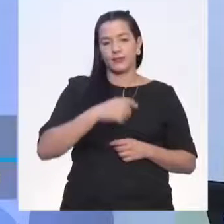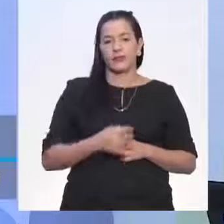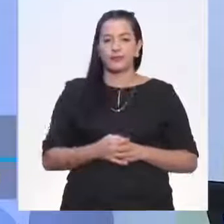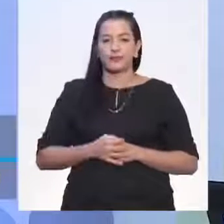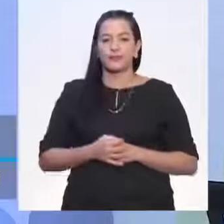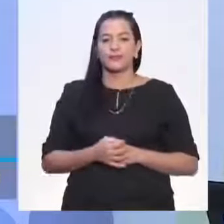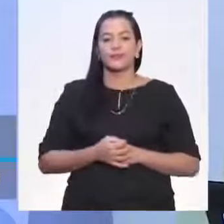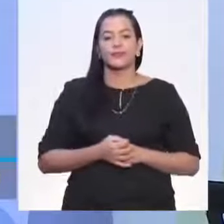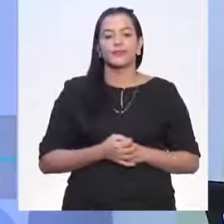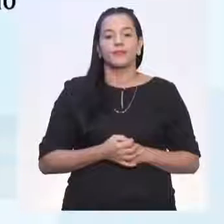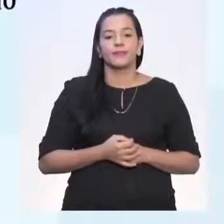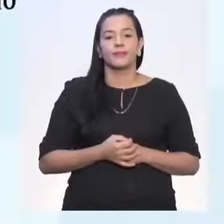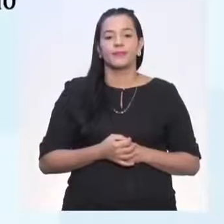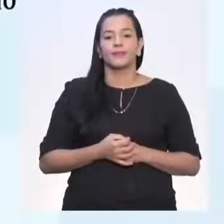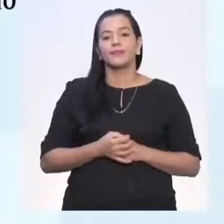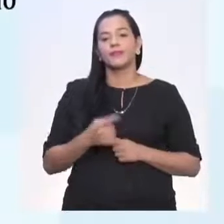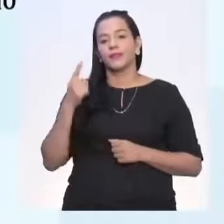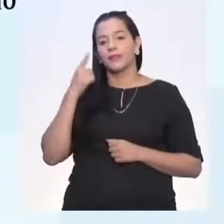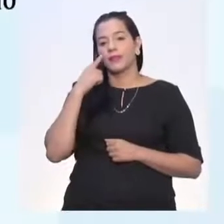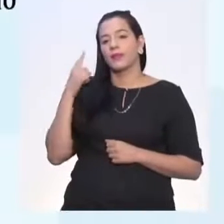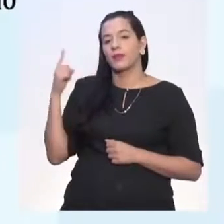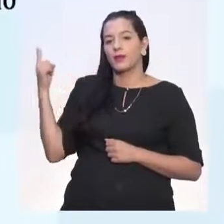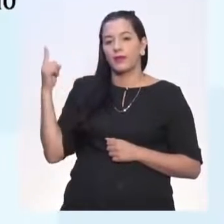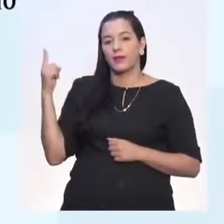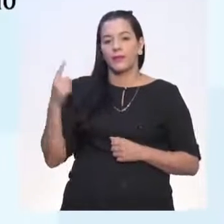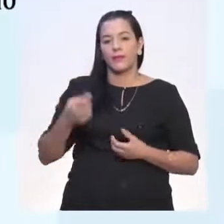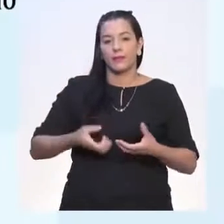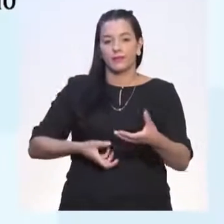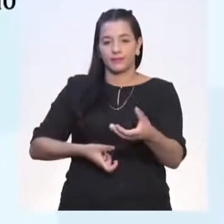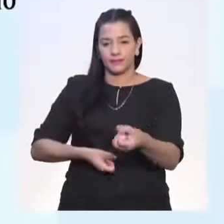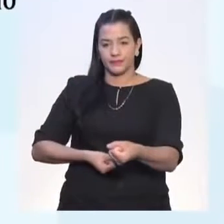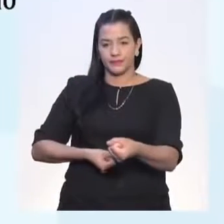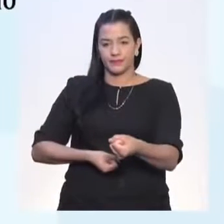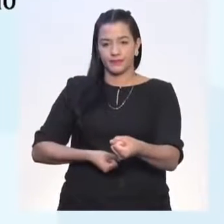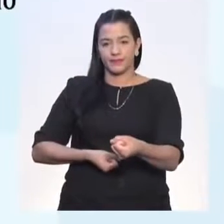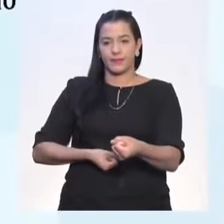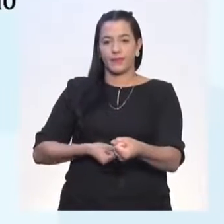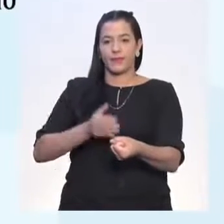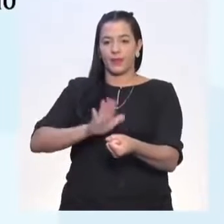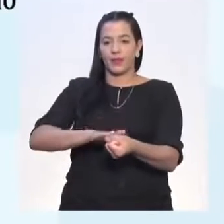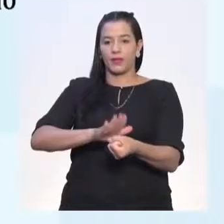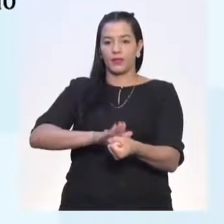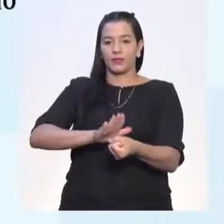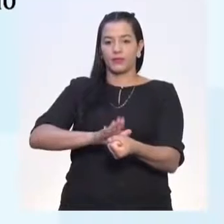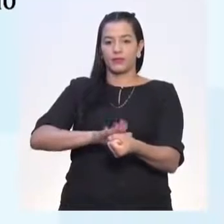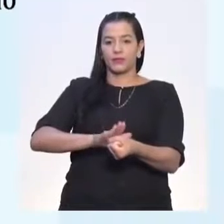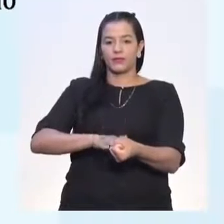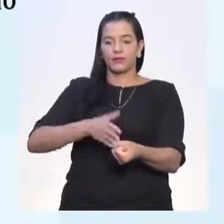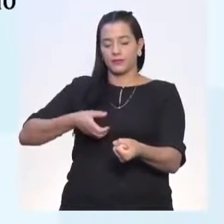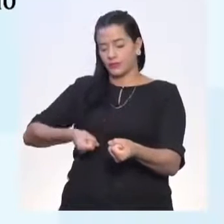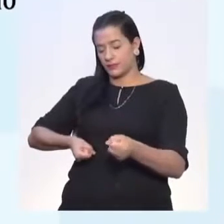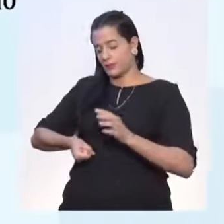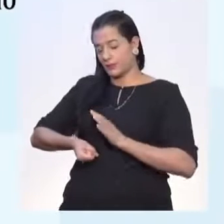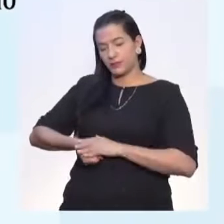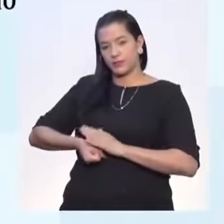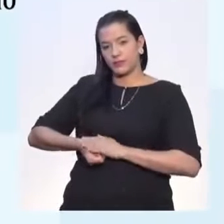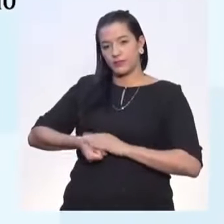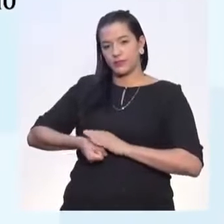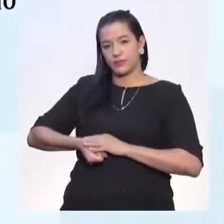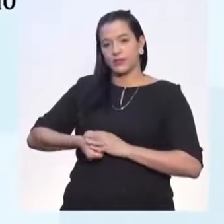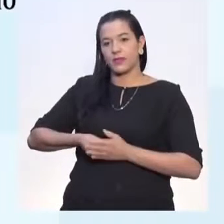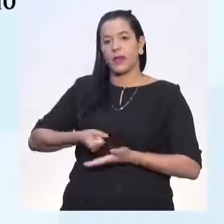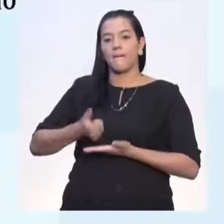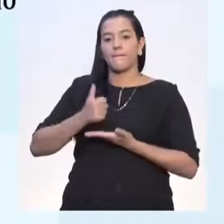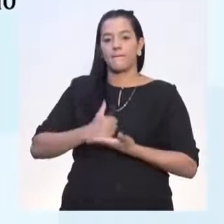alavanca que eu estou mostrando aí para você tem a força potente no meio, porque é ela que vai ali regulando para tirar ali a pizza do forno e tudo mais. Você vai só